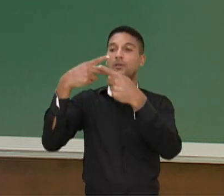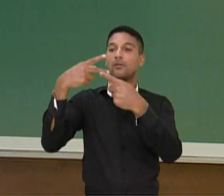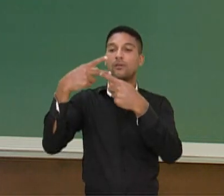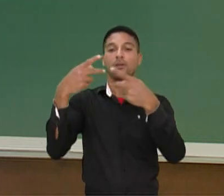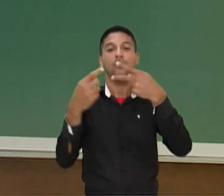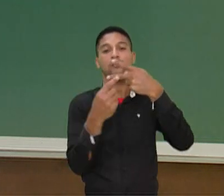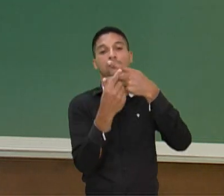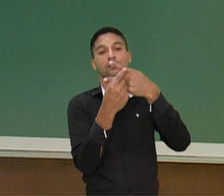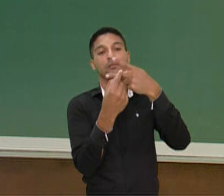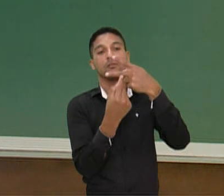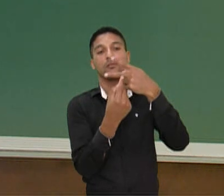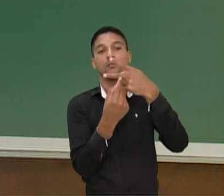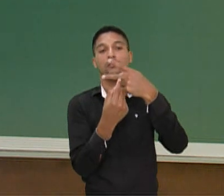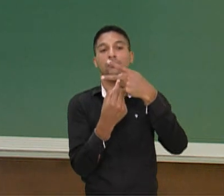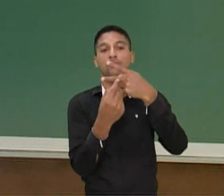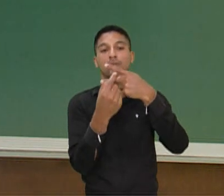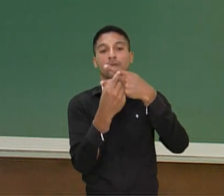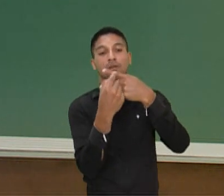definição, mas